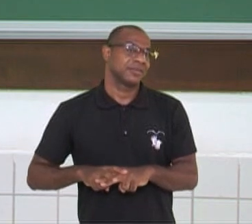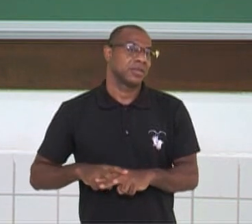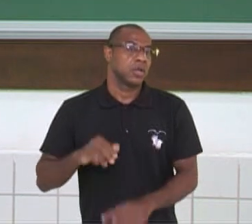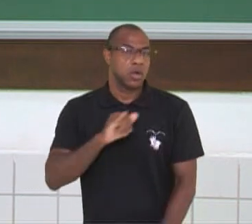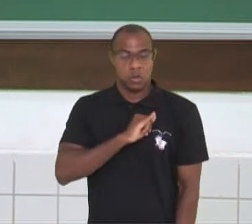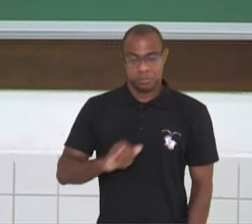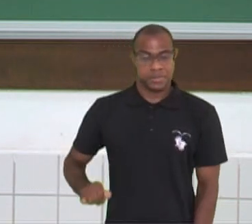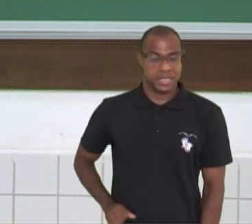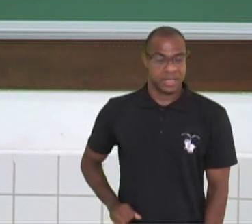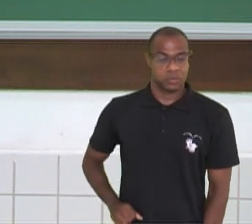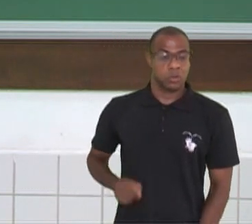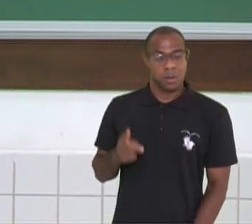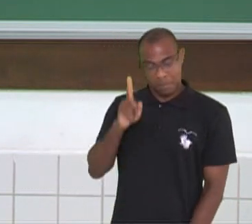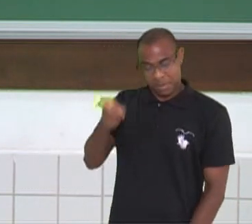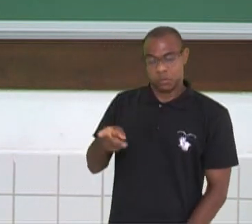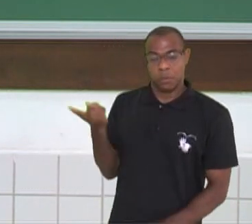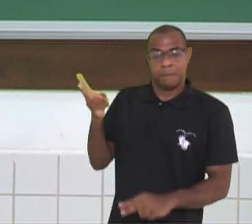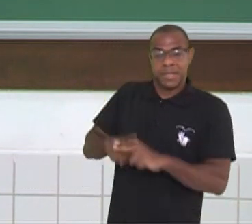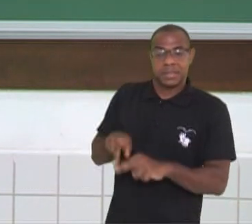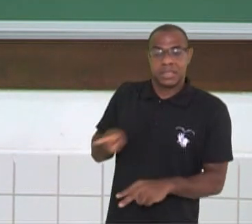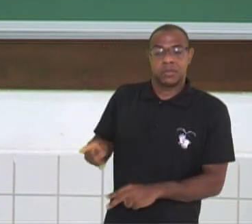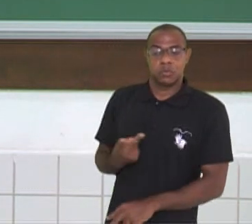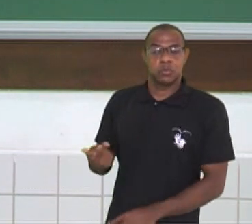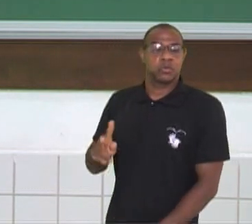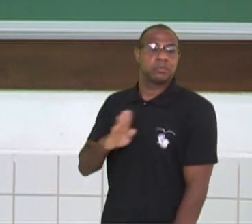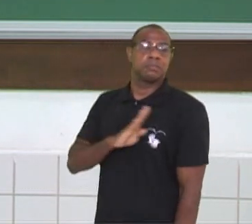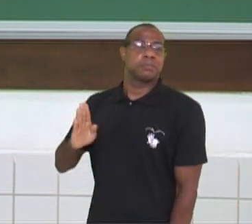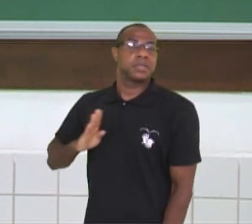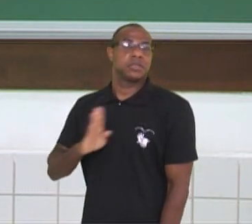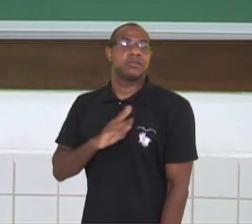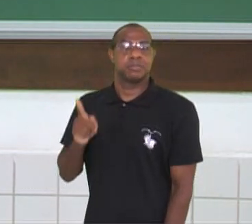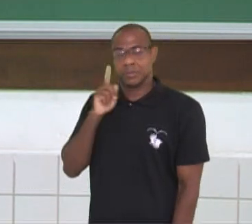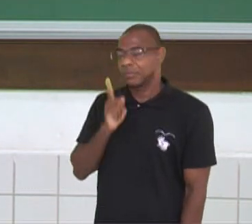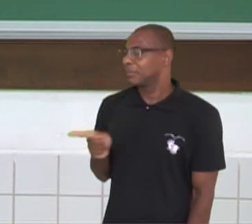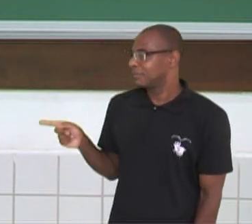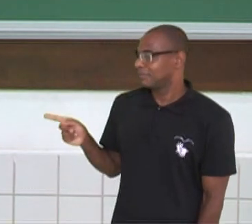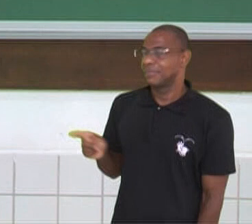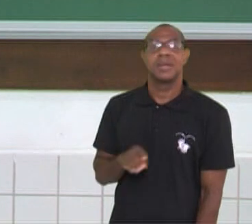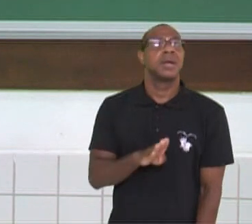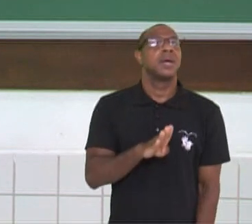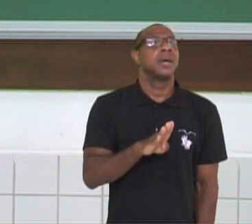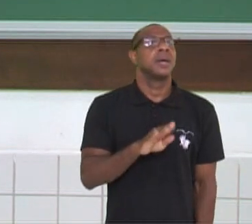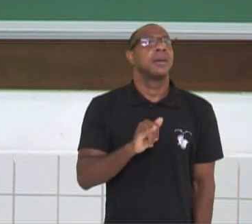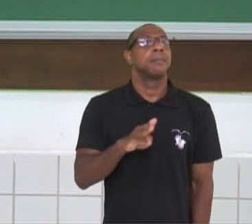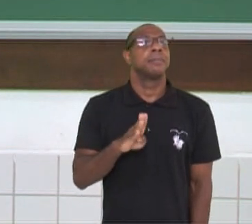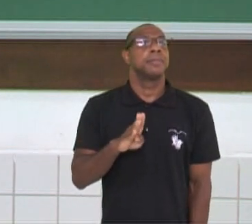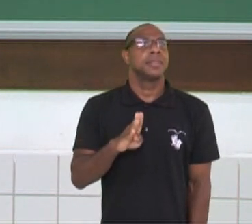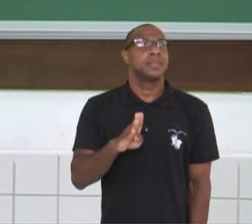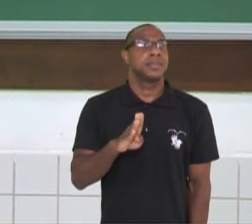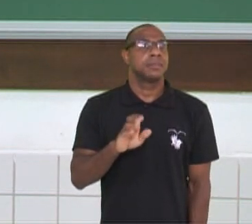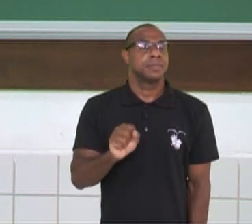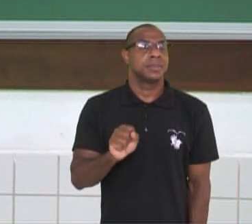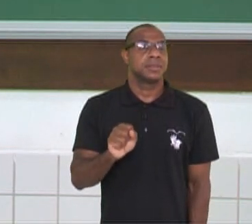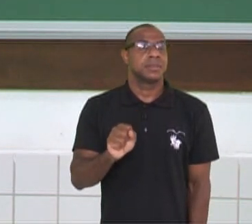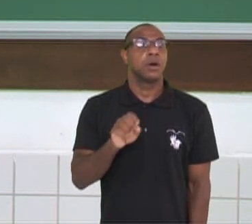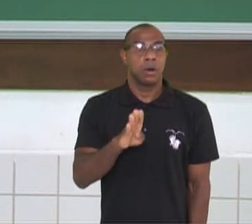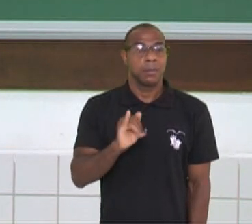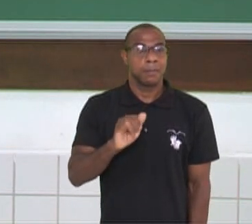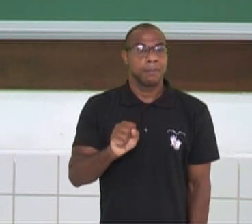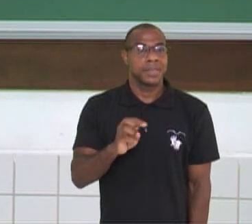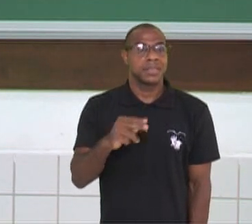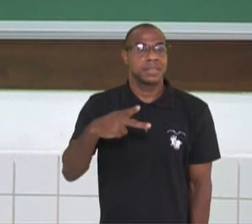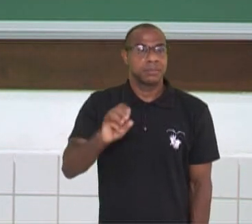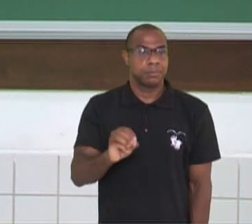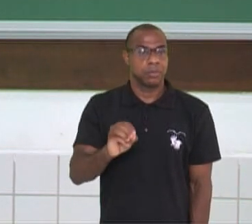ainda eles foram condenados, esses dois bispos, a 4 anos de prisão, ficaram 1 ano presos e depois tiveram aí o perdão oficial do